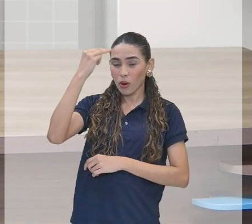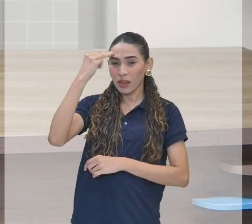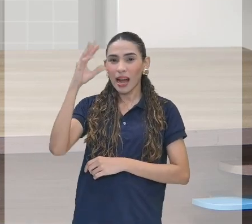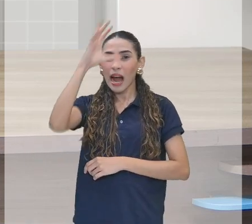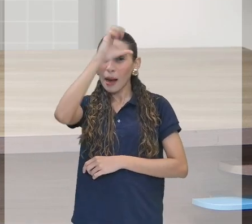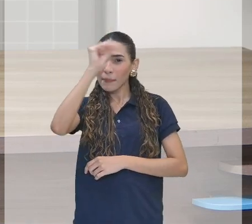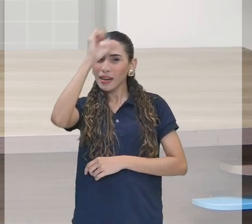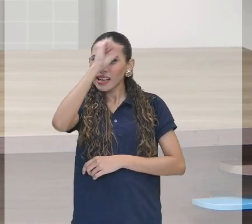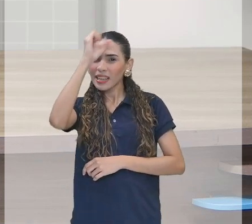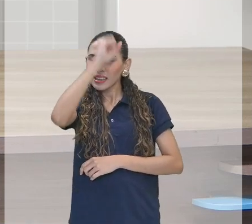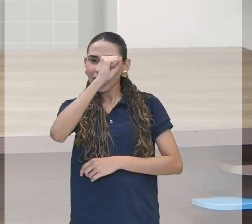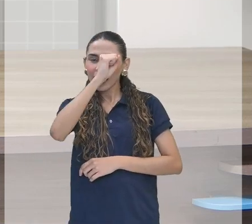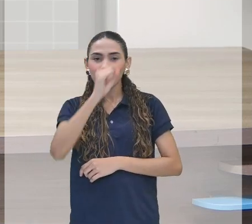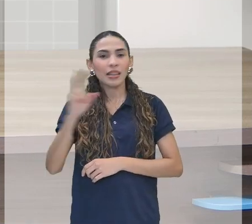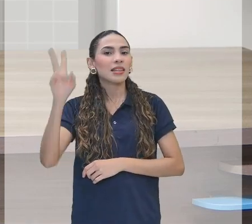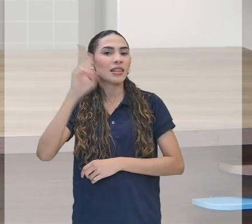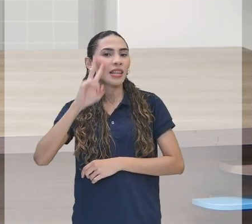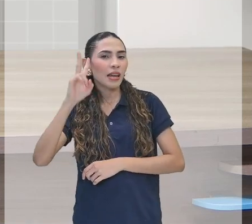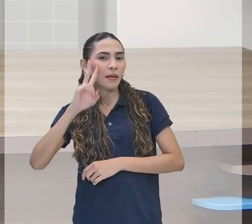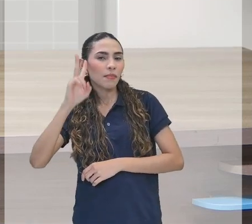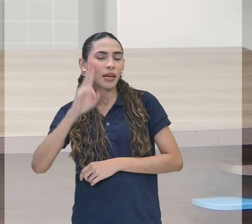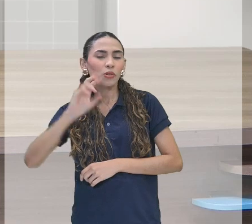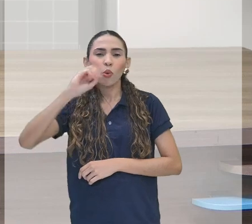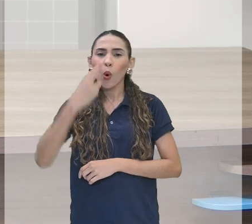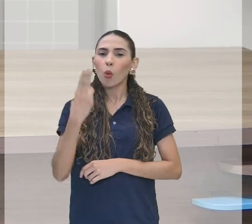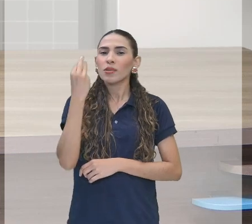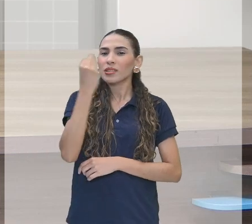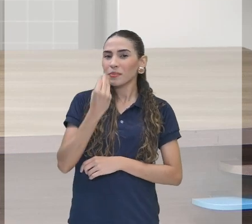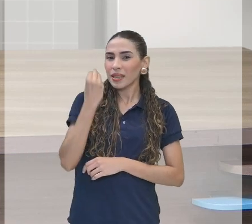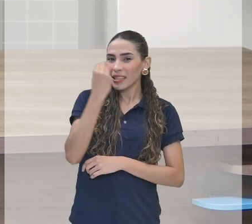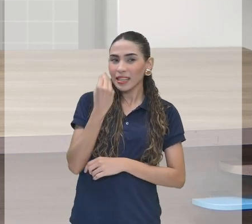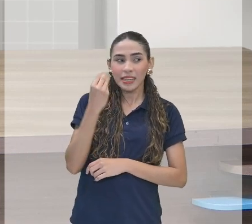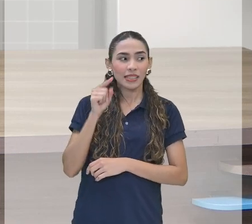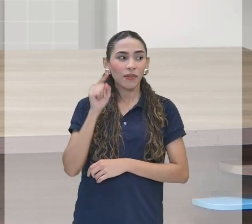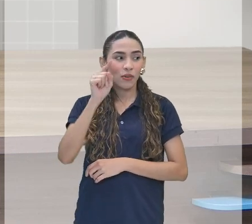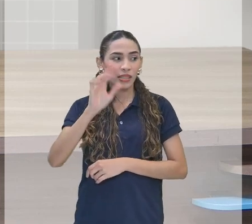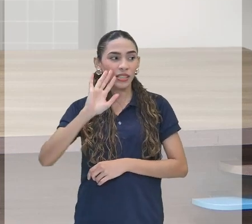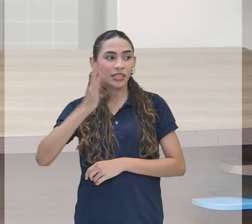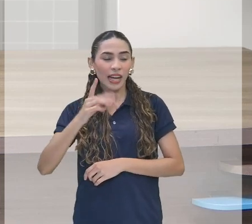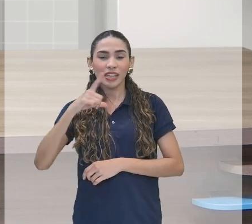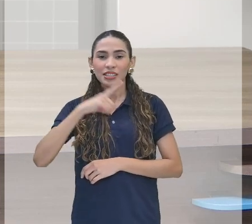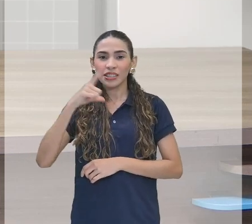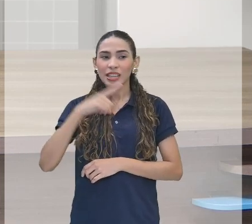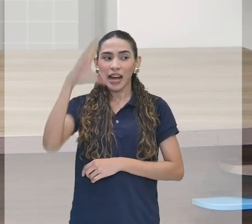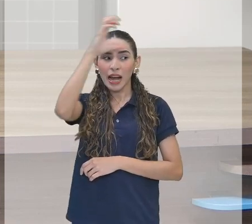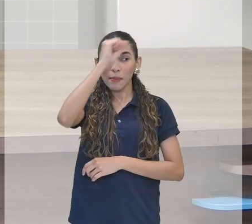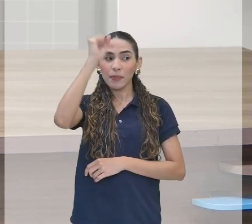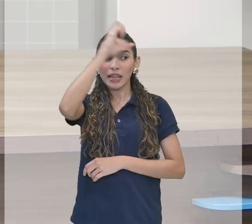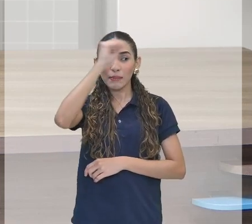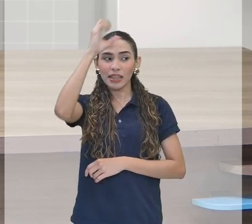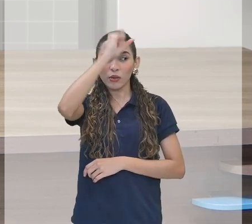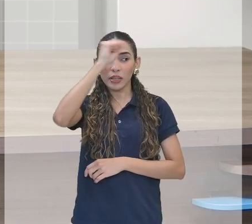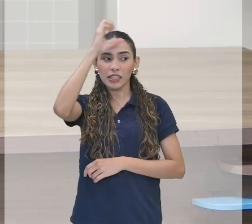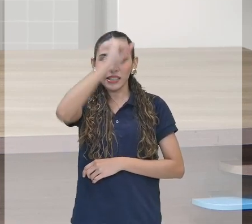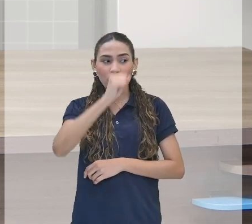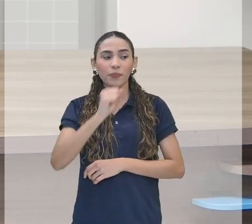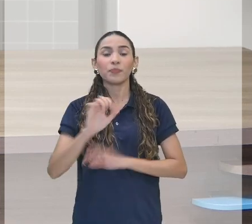algo, rememorando, né, revisitando alguma coisa que a gente já tinha aprendido. Inicialmente, ela era chamada